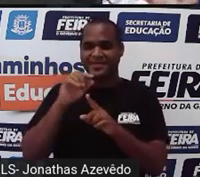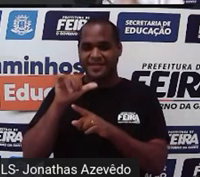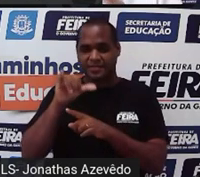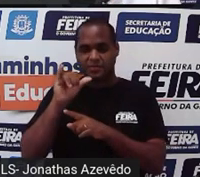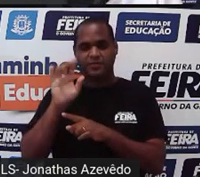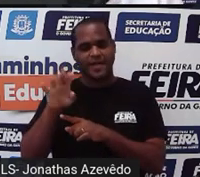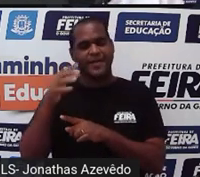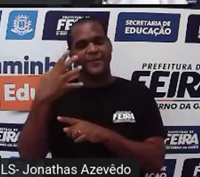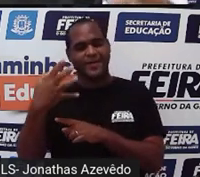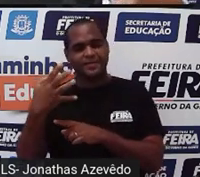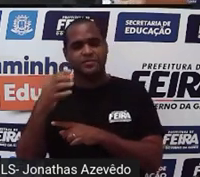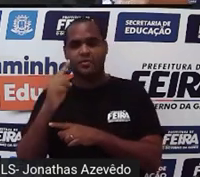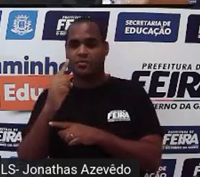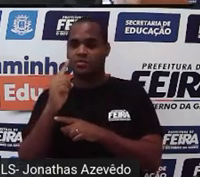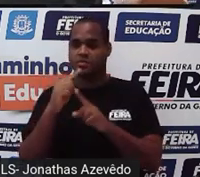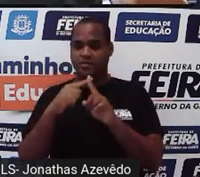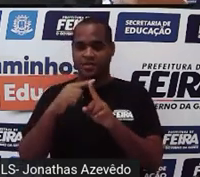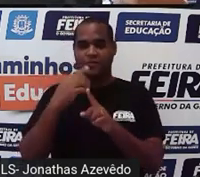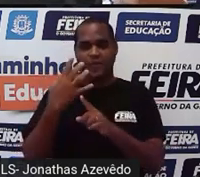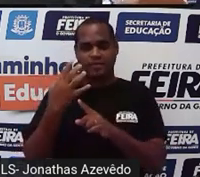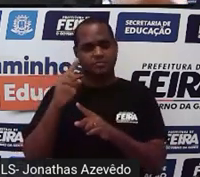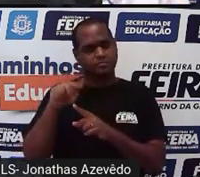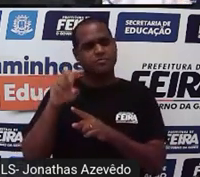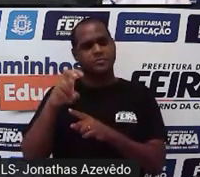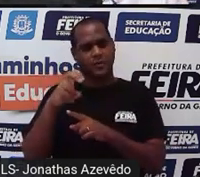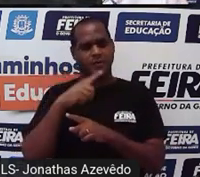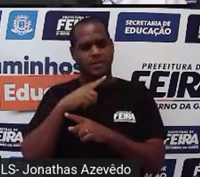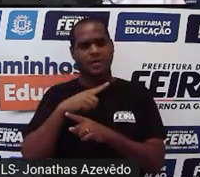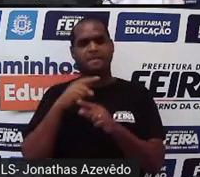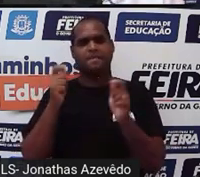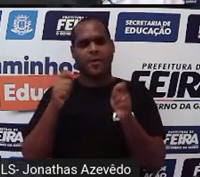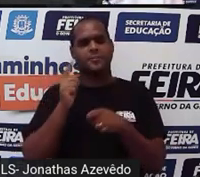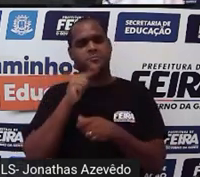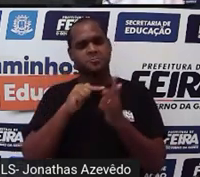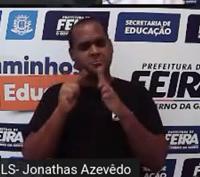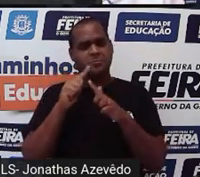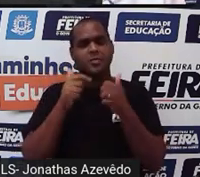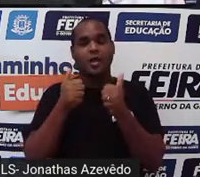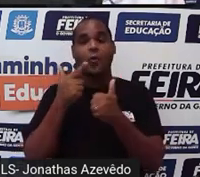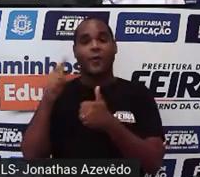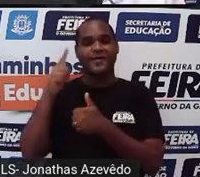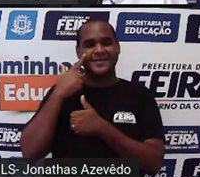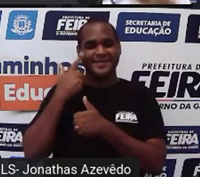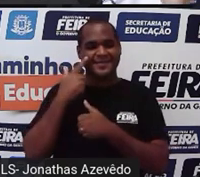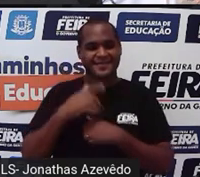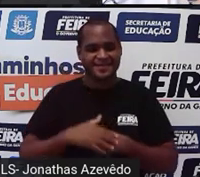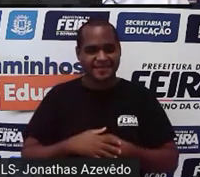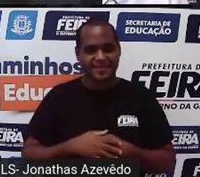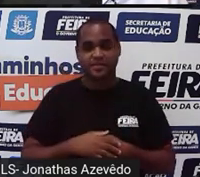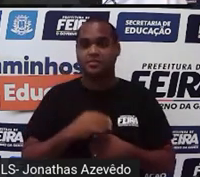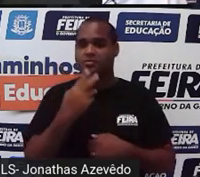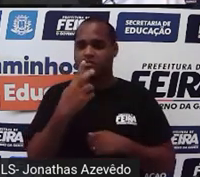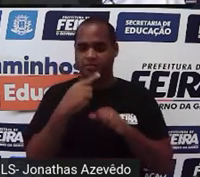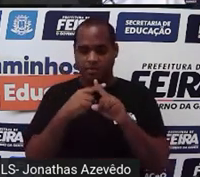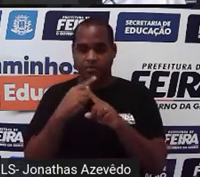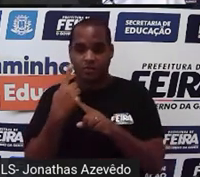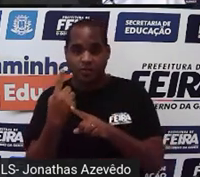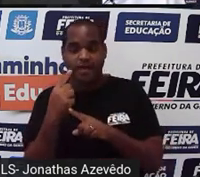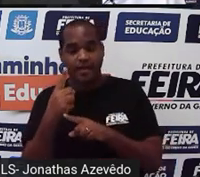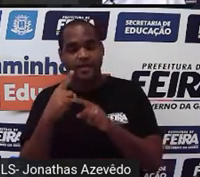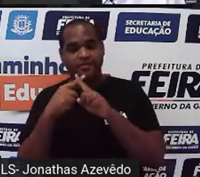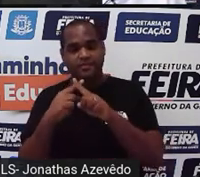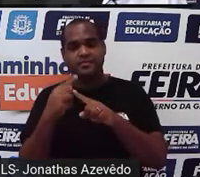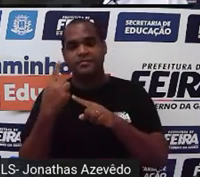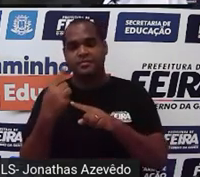que é 41 + 4 = 5 beleza funcionou ou vendo a outra 2 x 1 porque X1